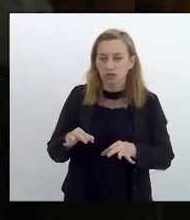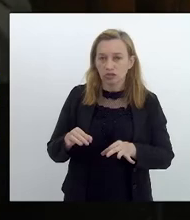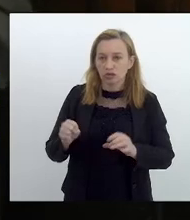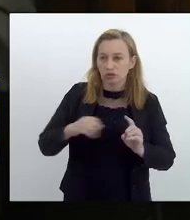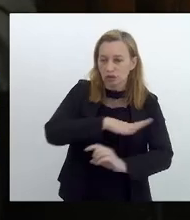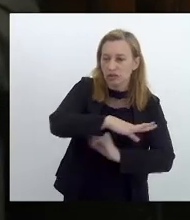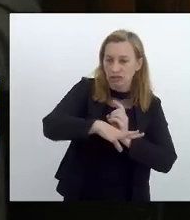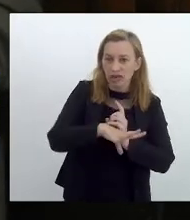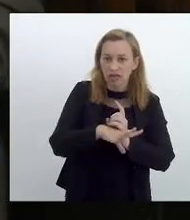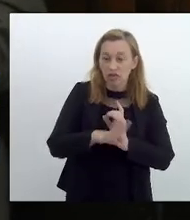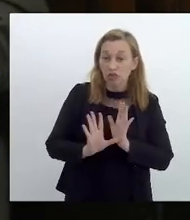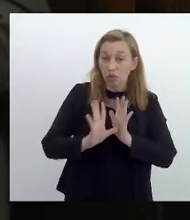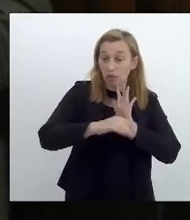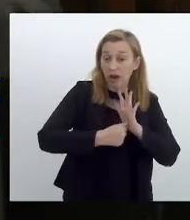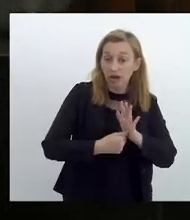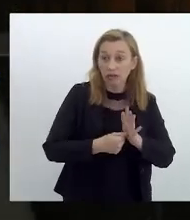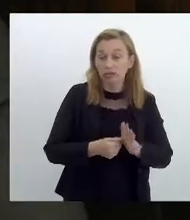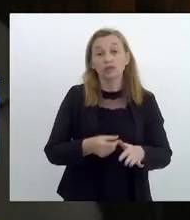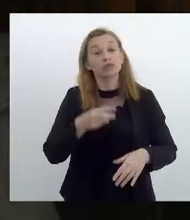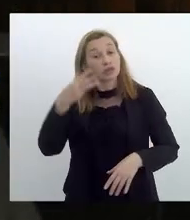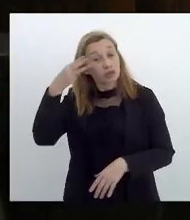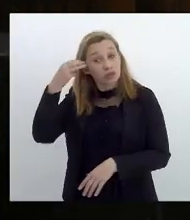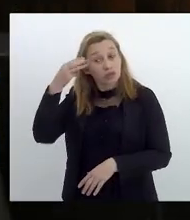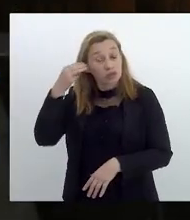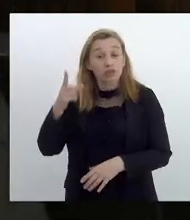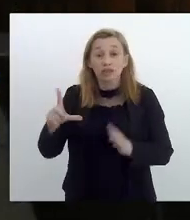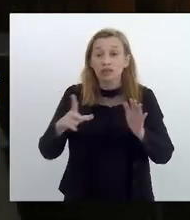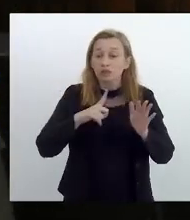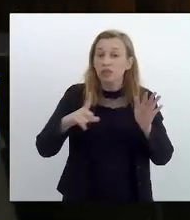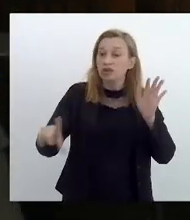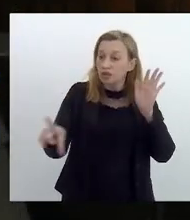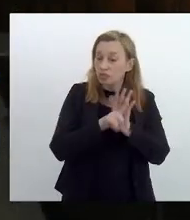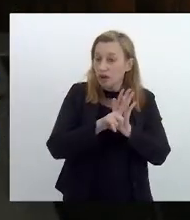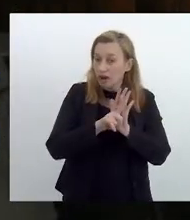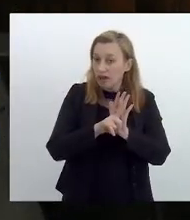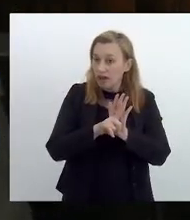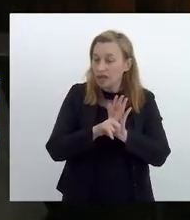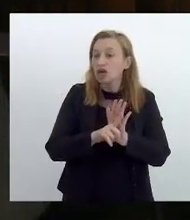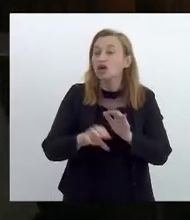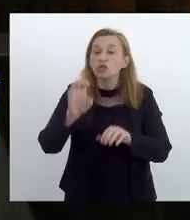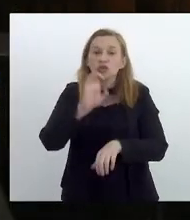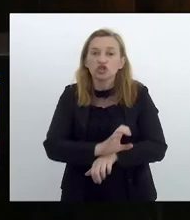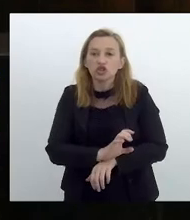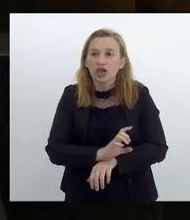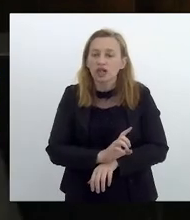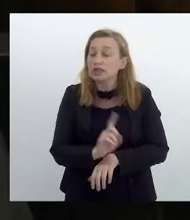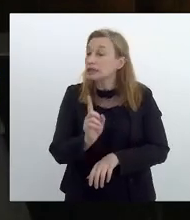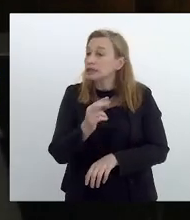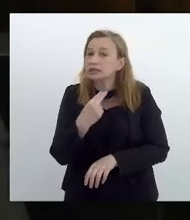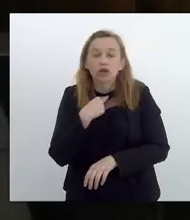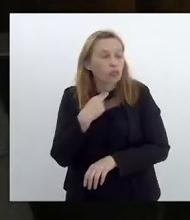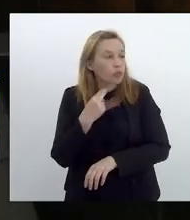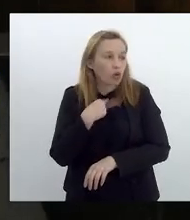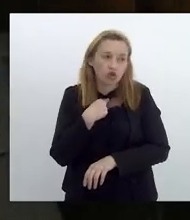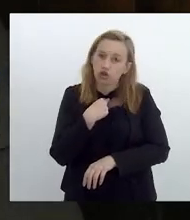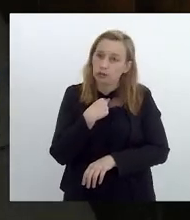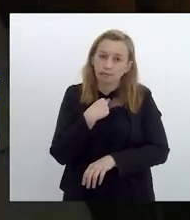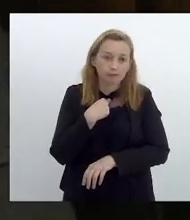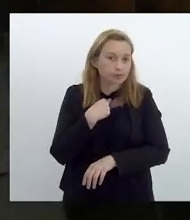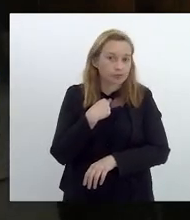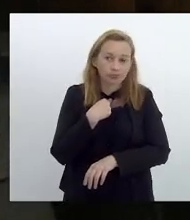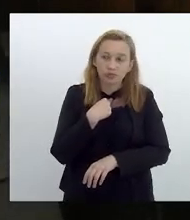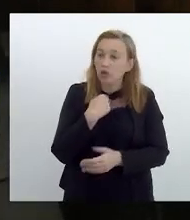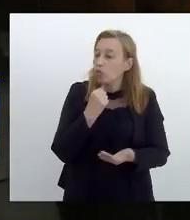de Wilson Wilson e nós temos uma lei que o estado não vai poder mais